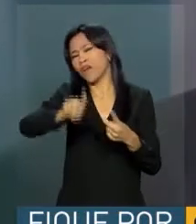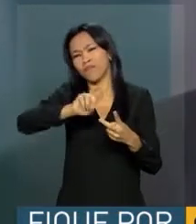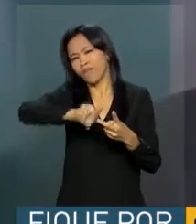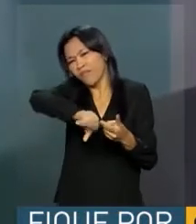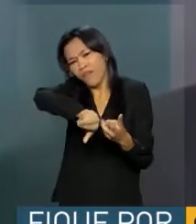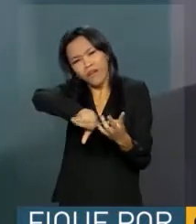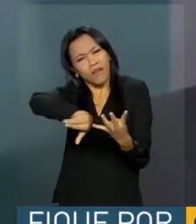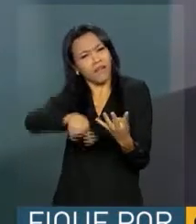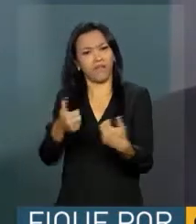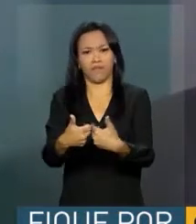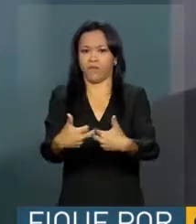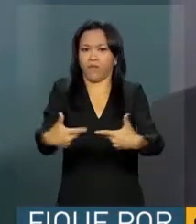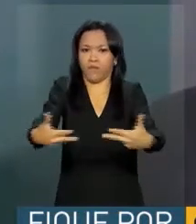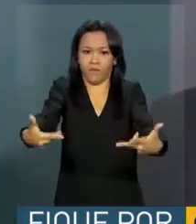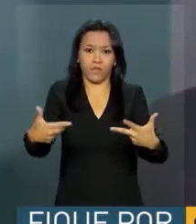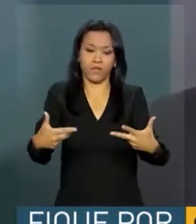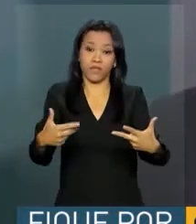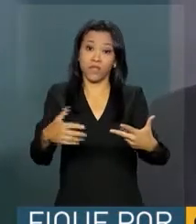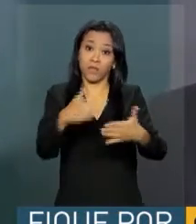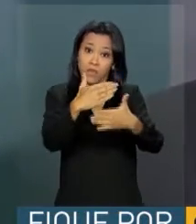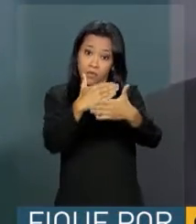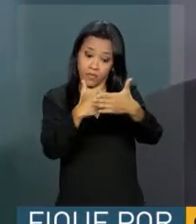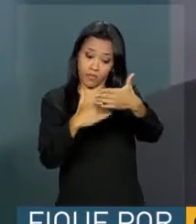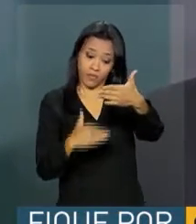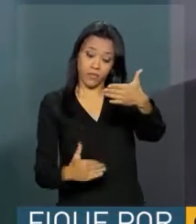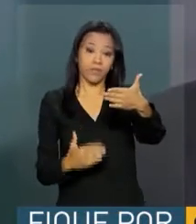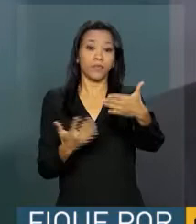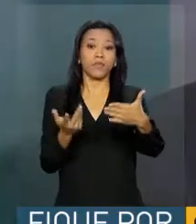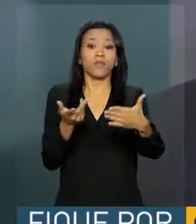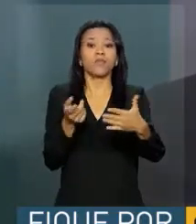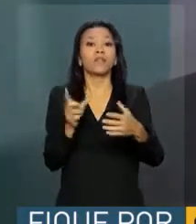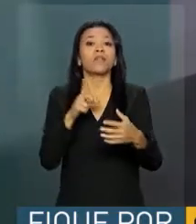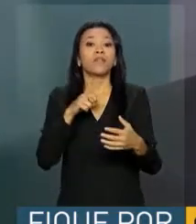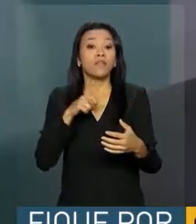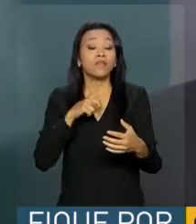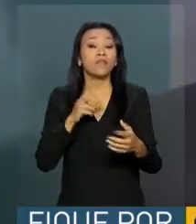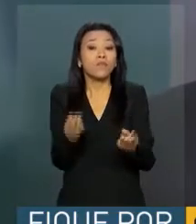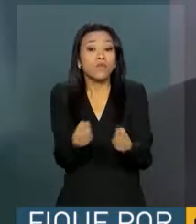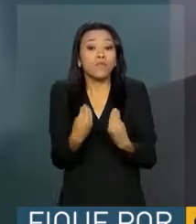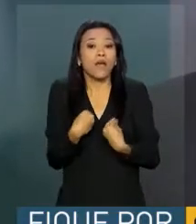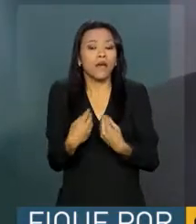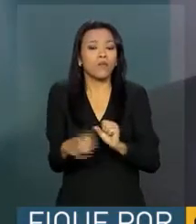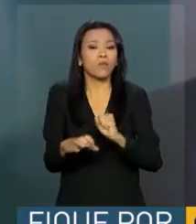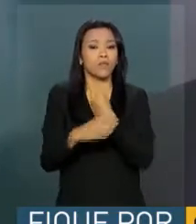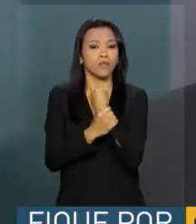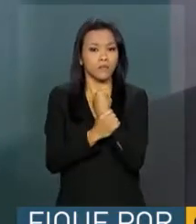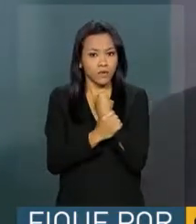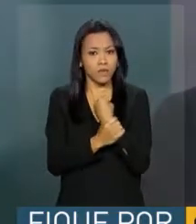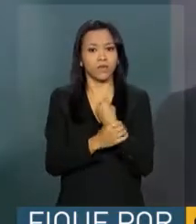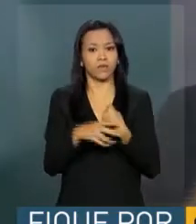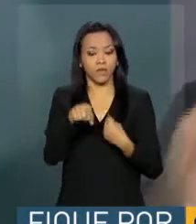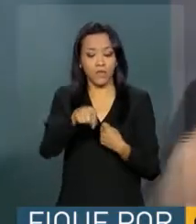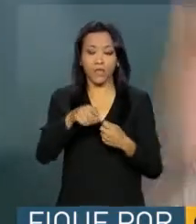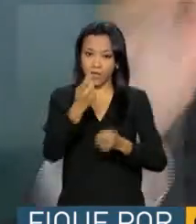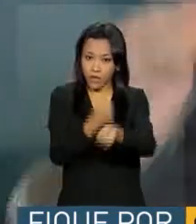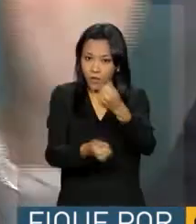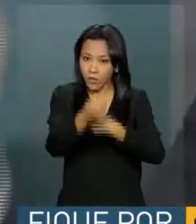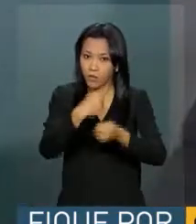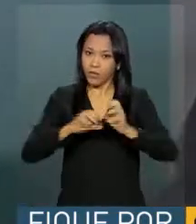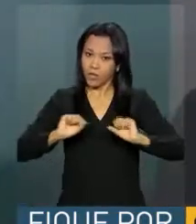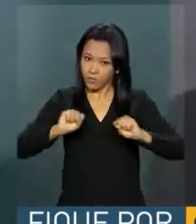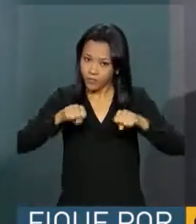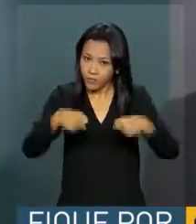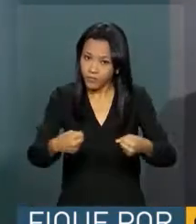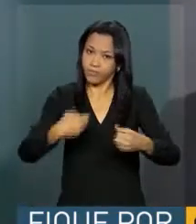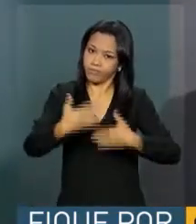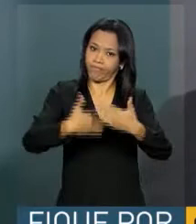etc. Uma lista enorme de projetos, então isso dá uma base sólida para esse crescimento ser sustentável ao